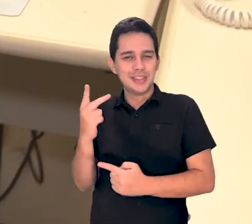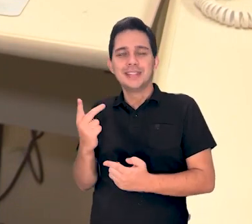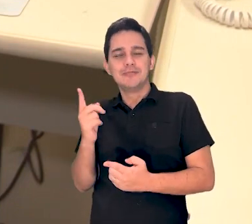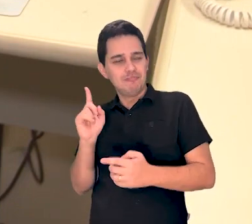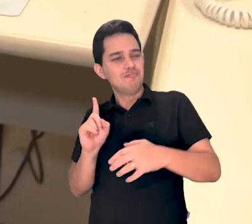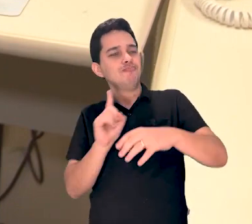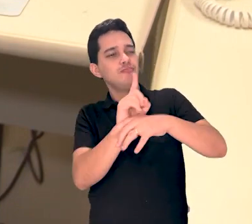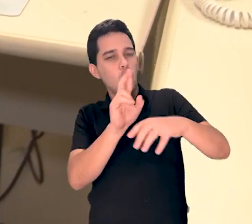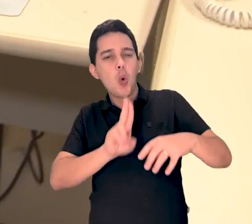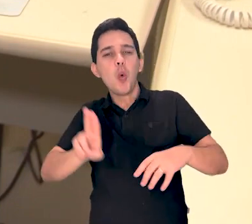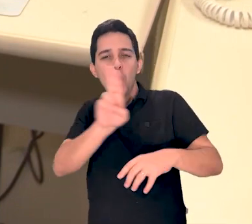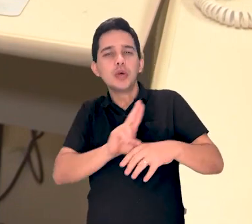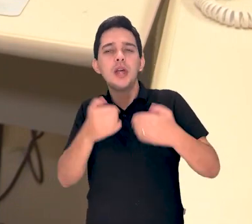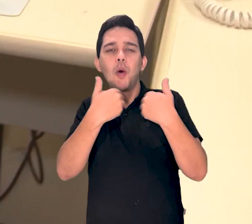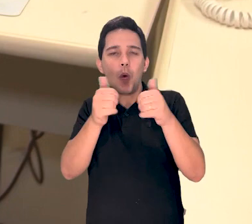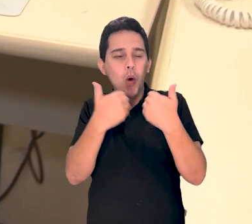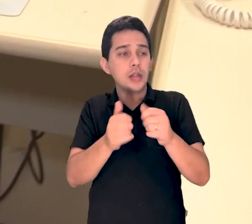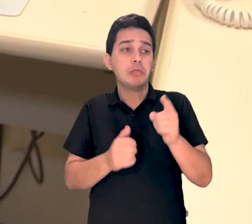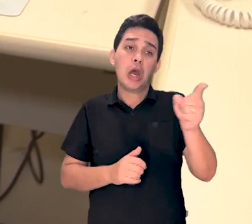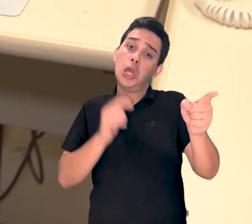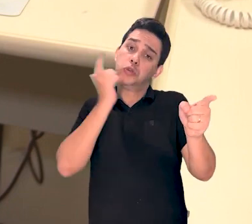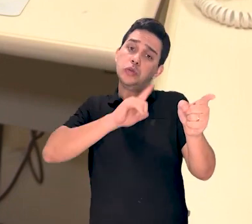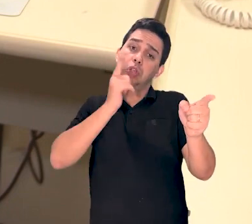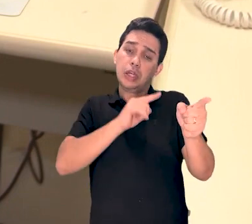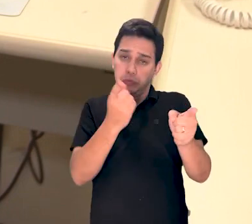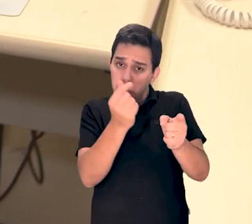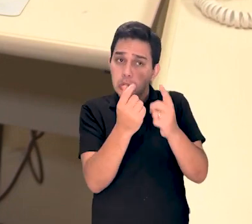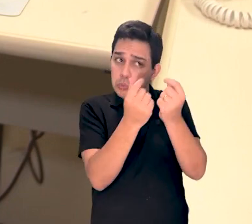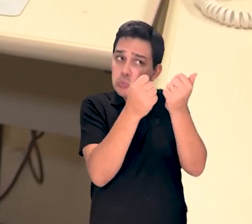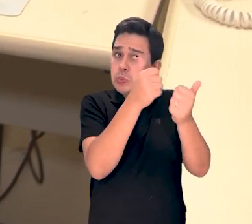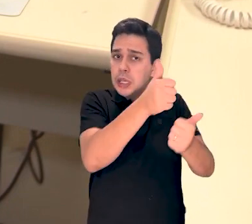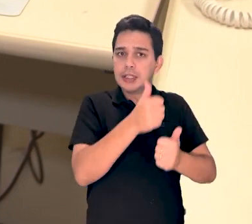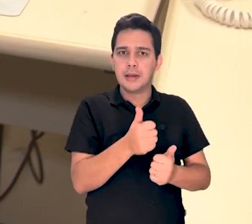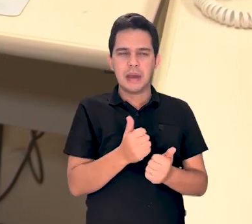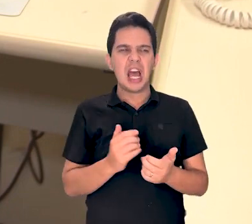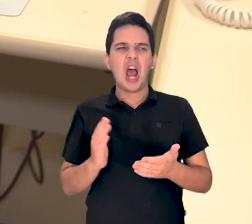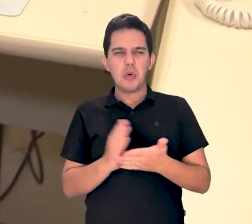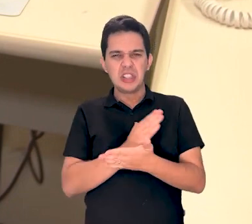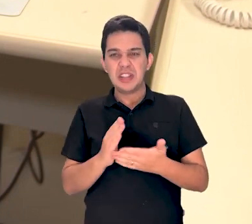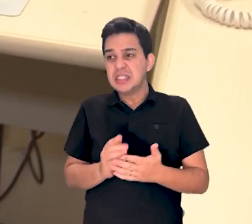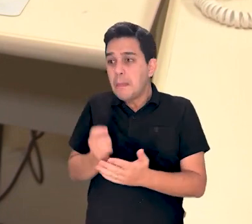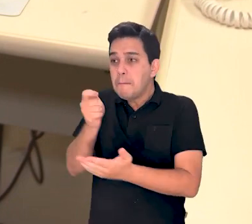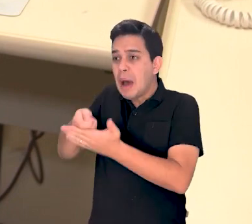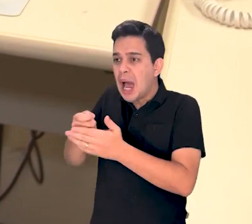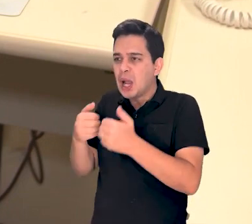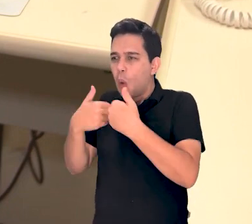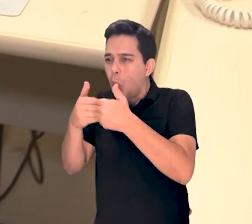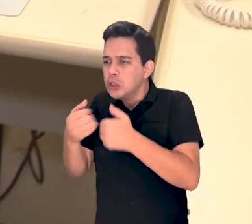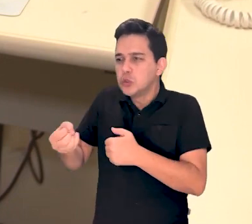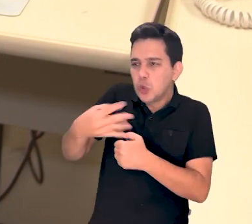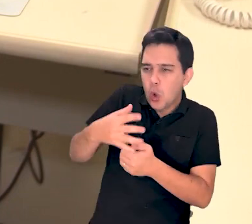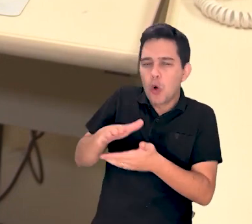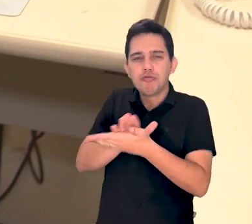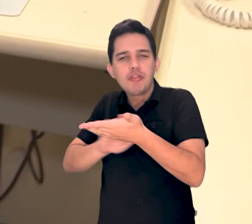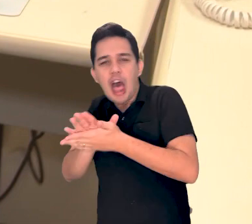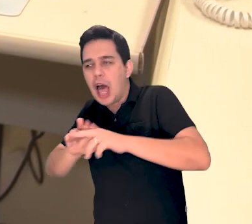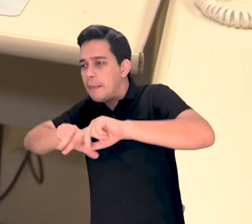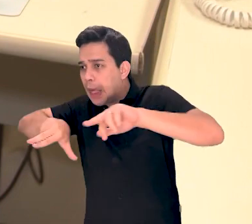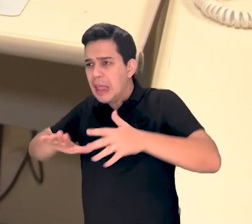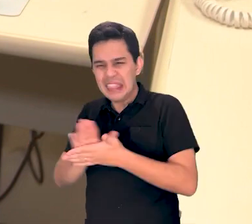uma vantagem patrimonial de vida e assim é